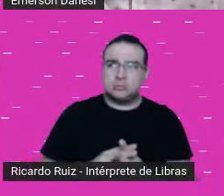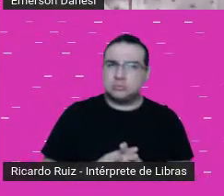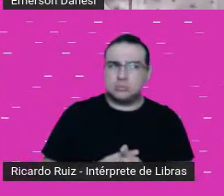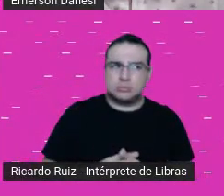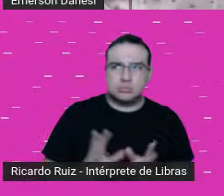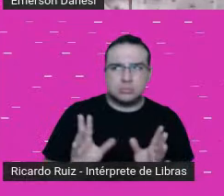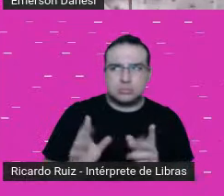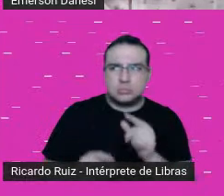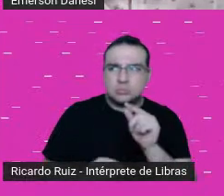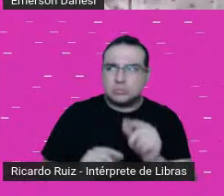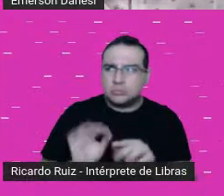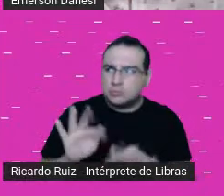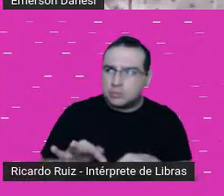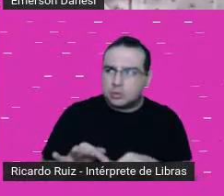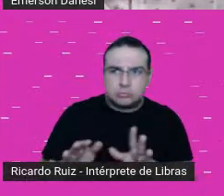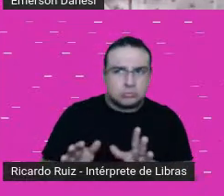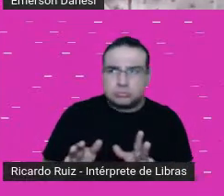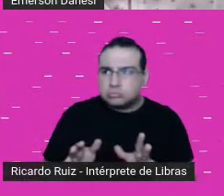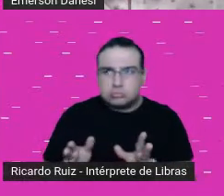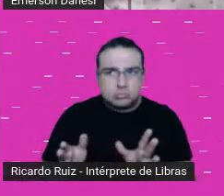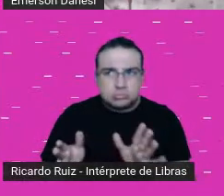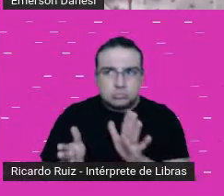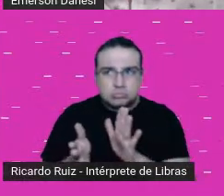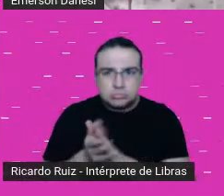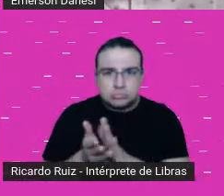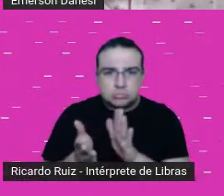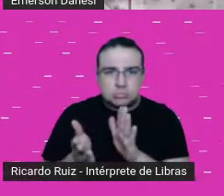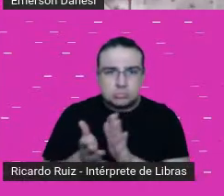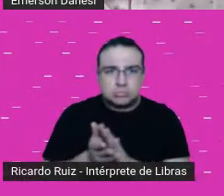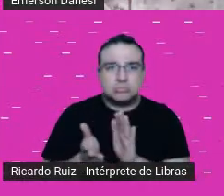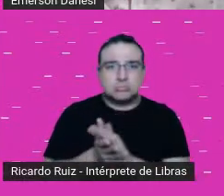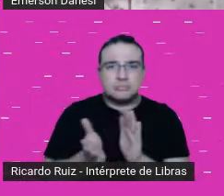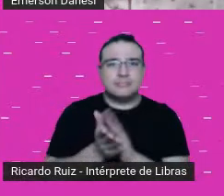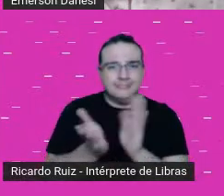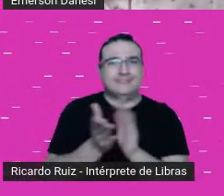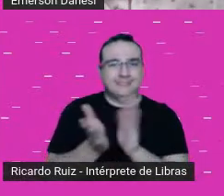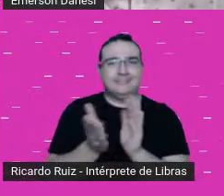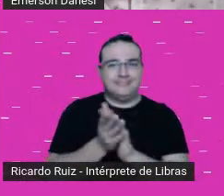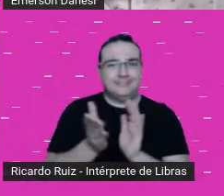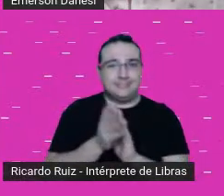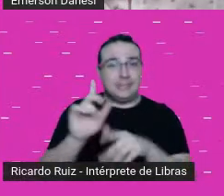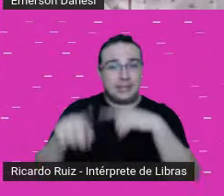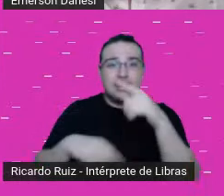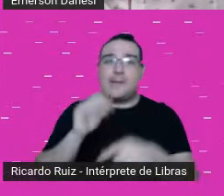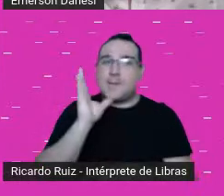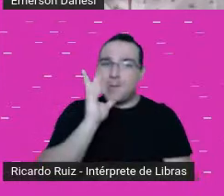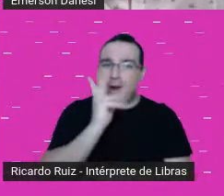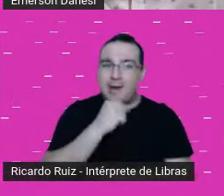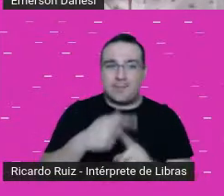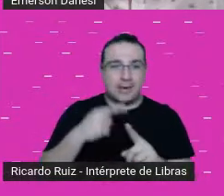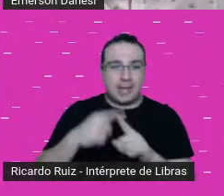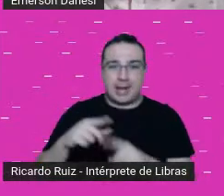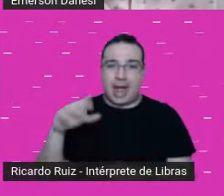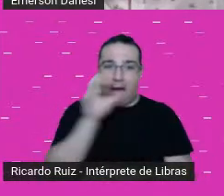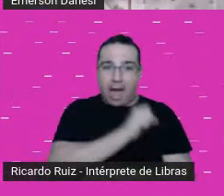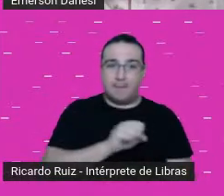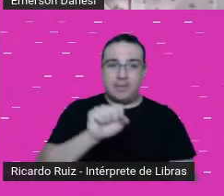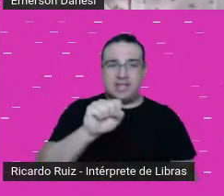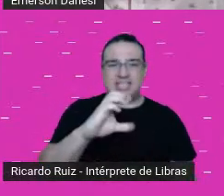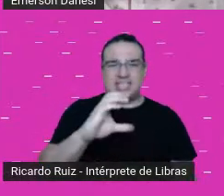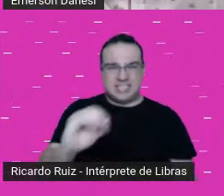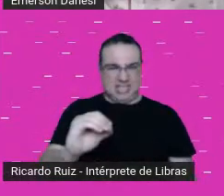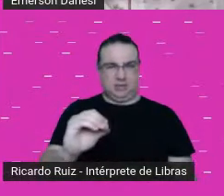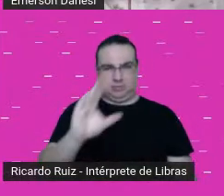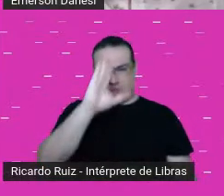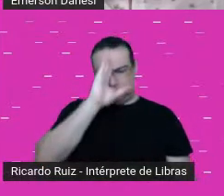pouco para aplaudir, porque era seco demais, e era obviamente